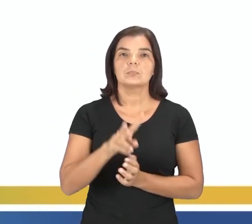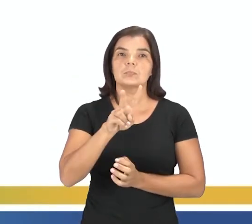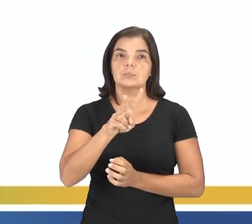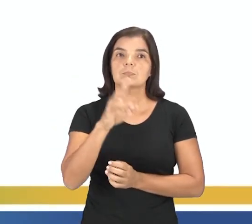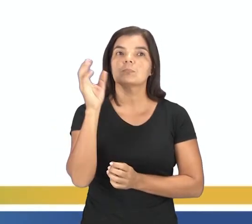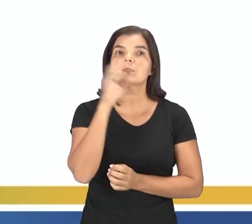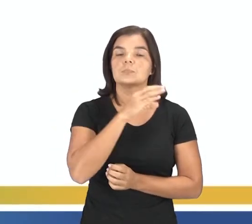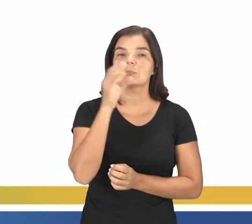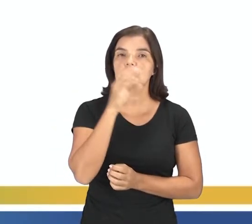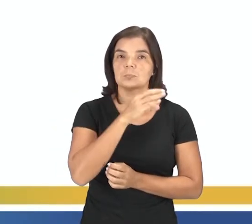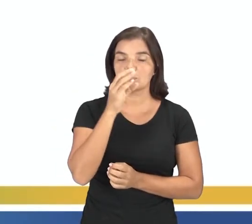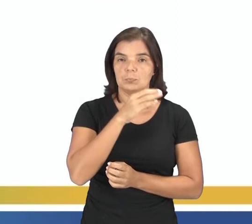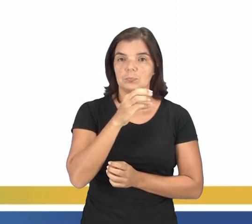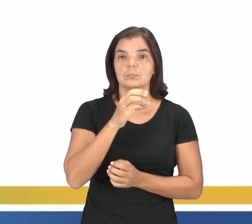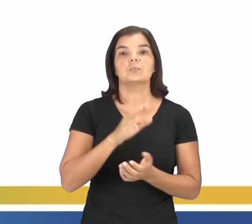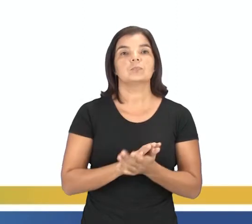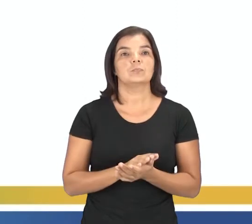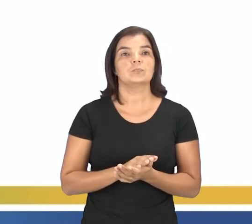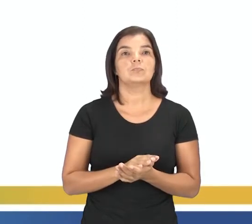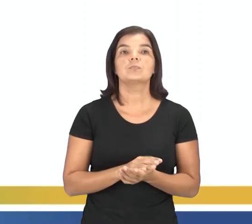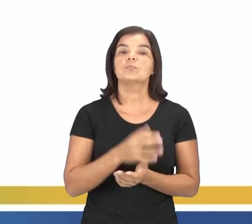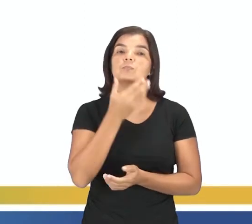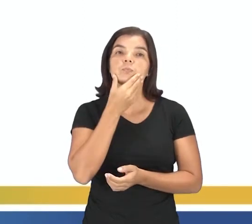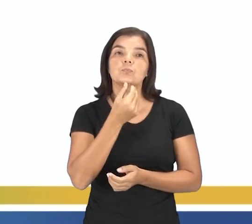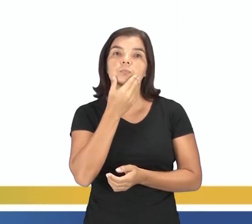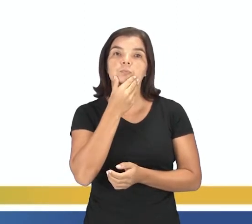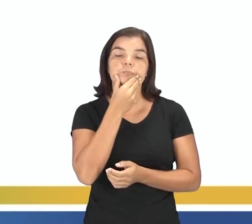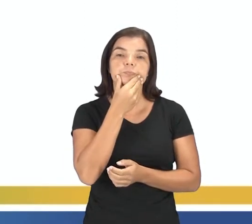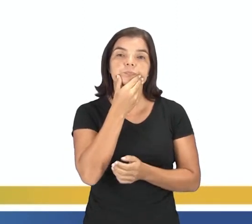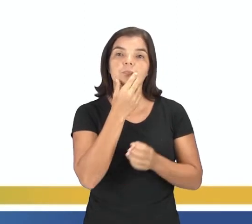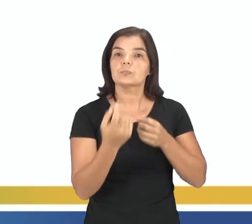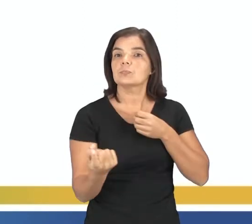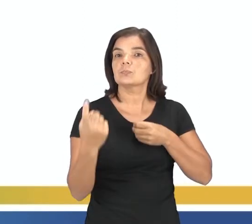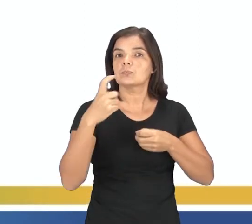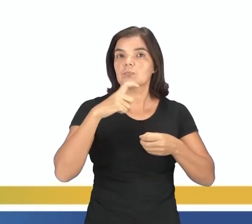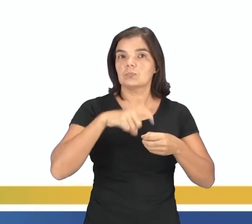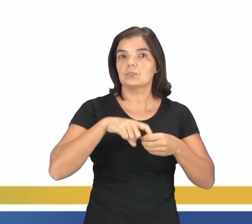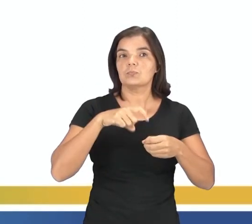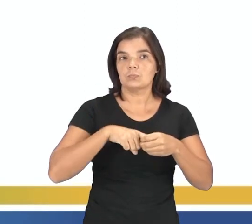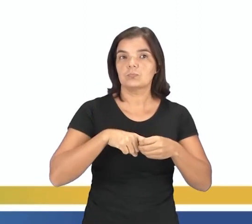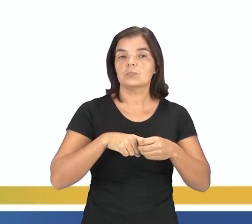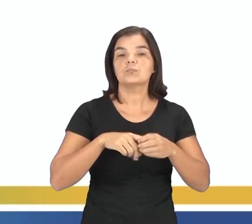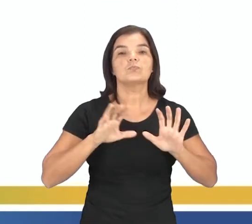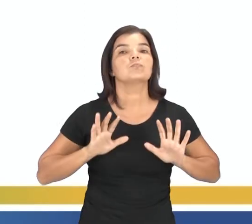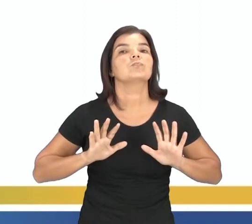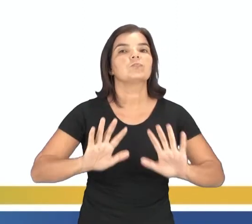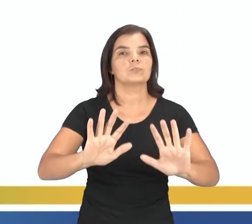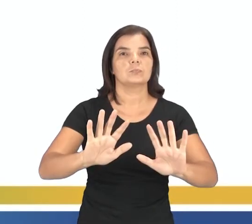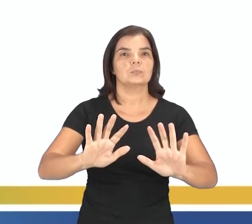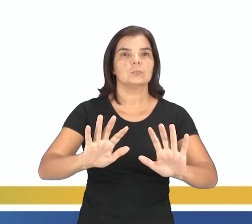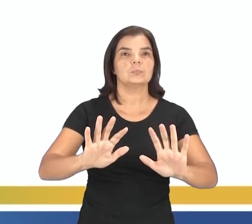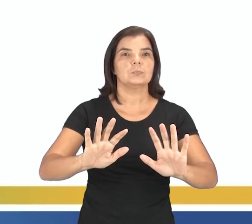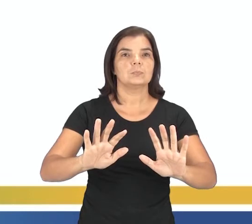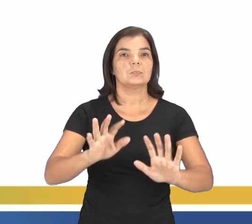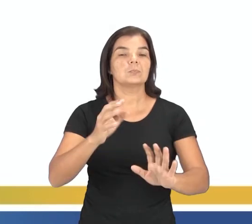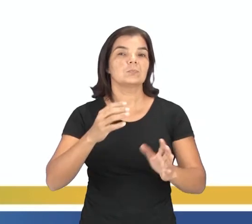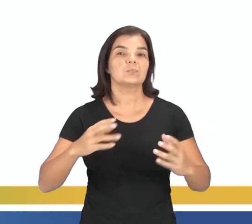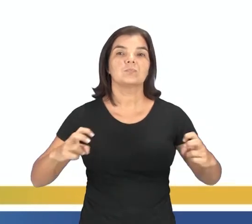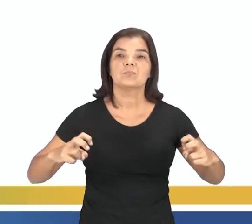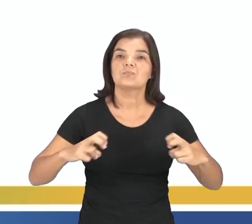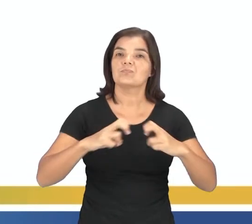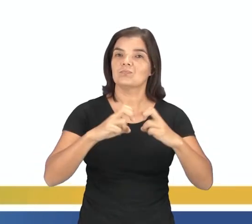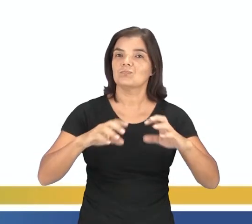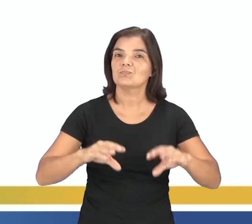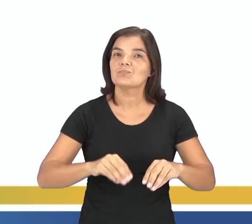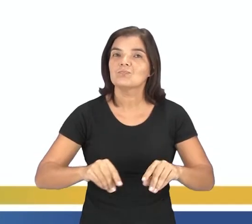qual o módulo da velocidade do rapaz ao recuar como consequência desse empurrão, desprezando o atrito com o